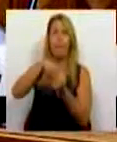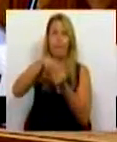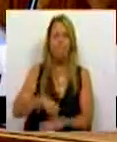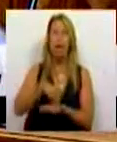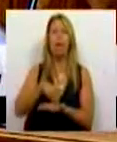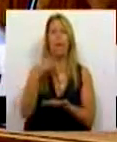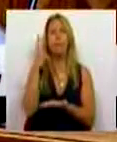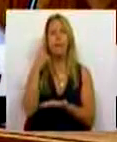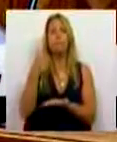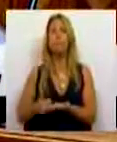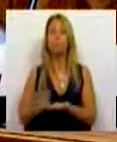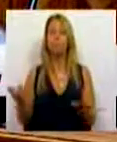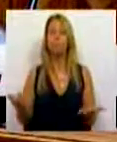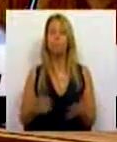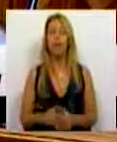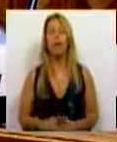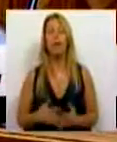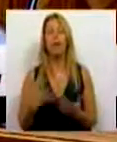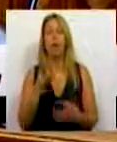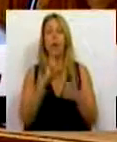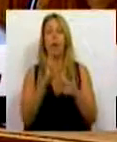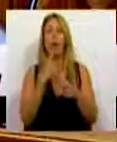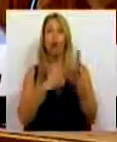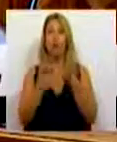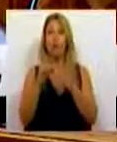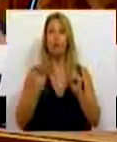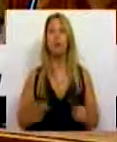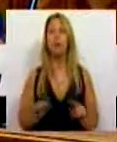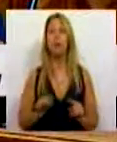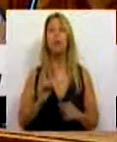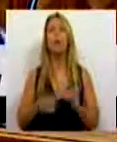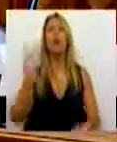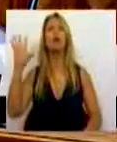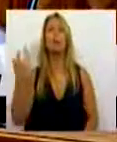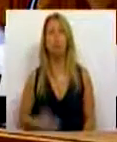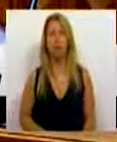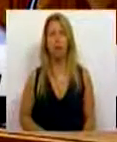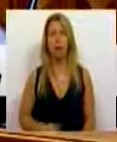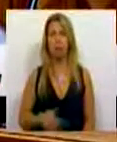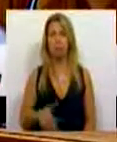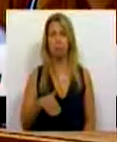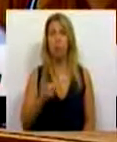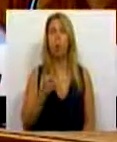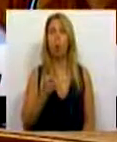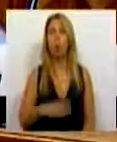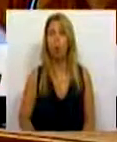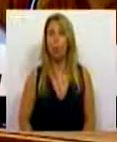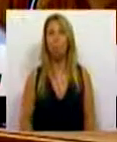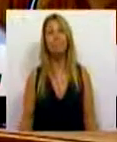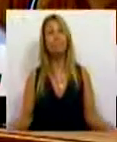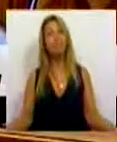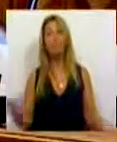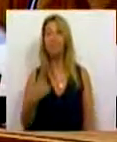agora, respondendo a uma pergunta que foi aqui colocada, foi o que é que acontecerá em outubro, e eu respondo, não